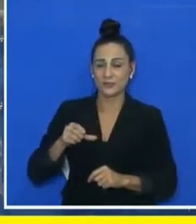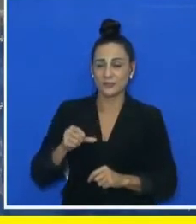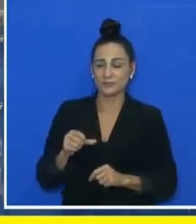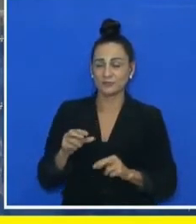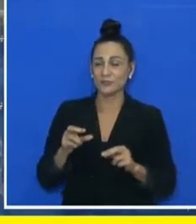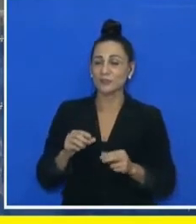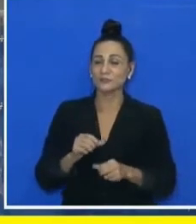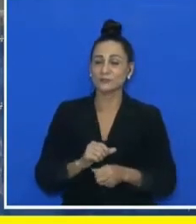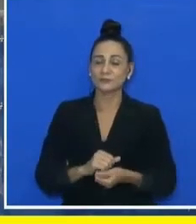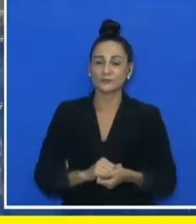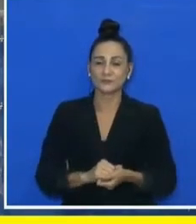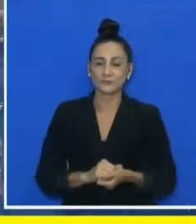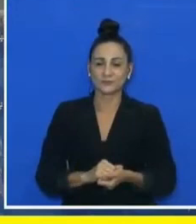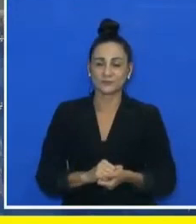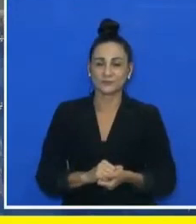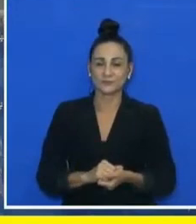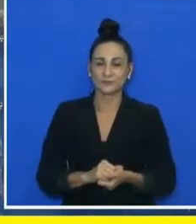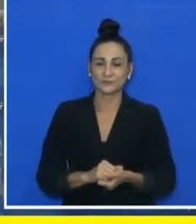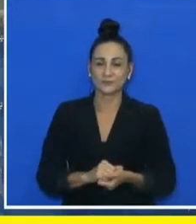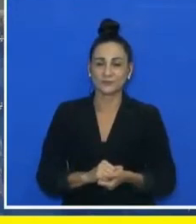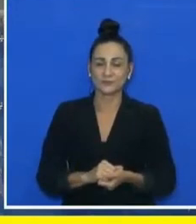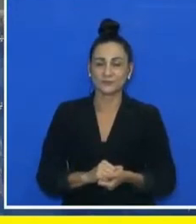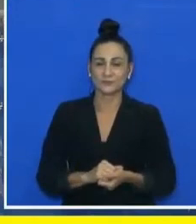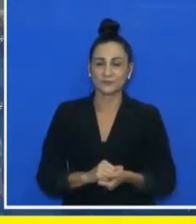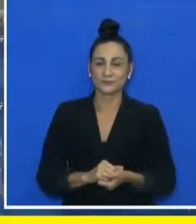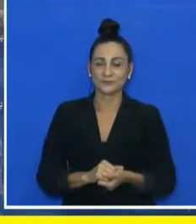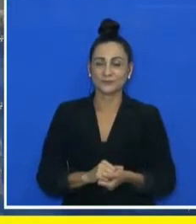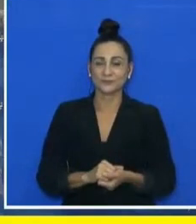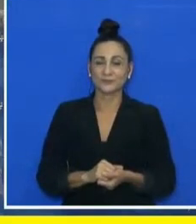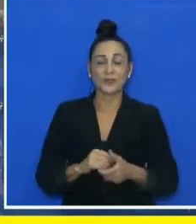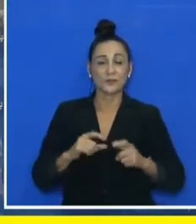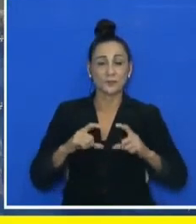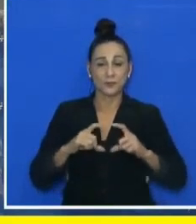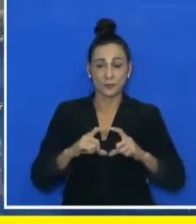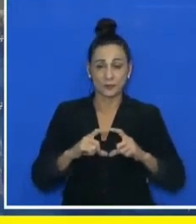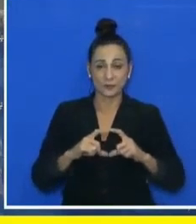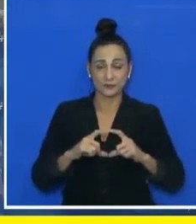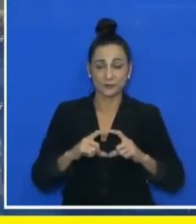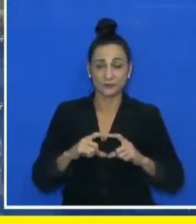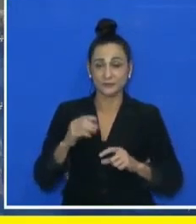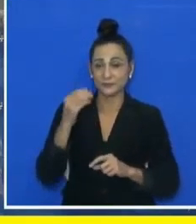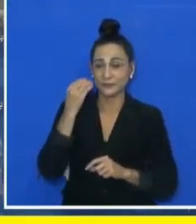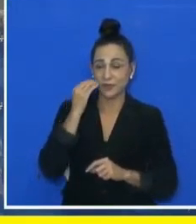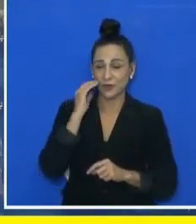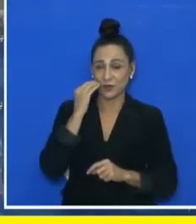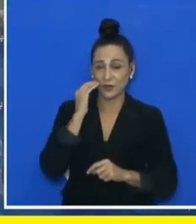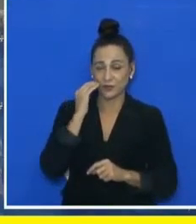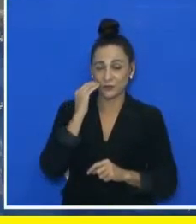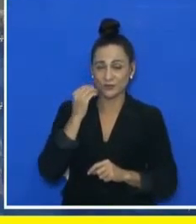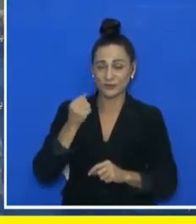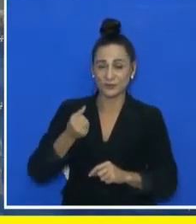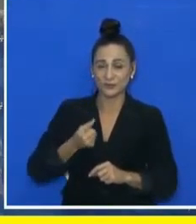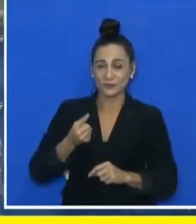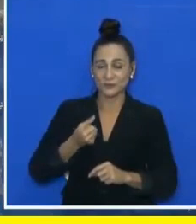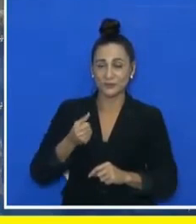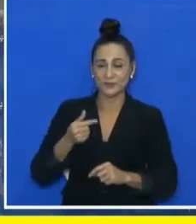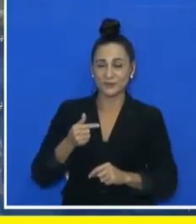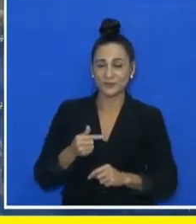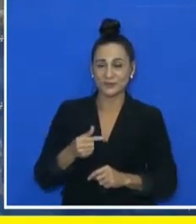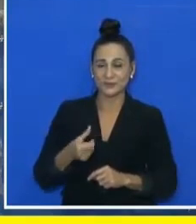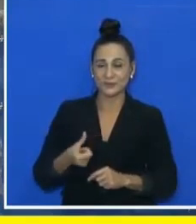Estamos aguardando a segunda bola. E já temos bola rosa, número